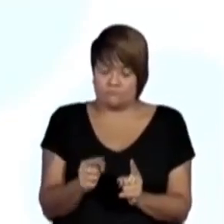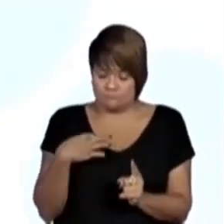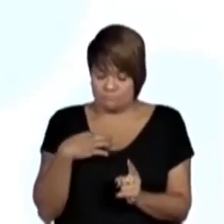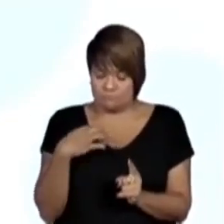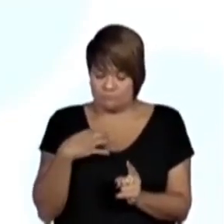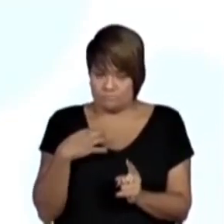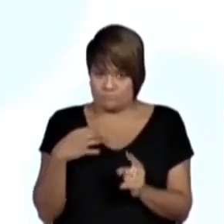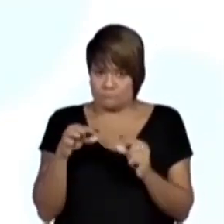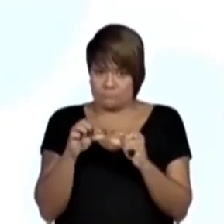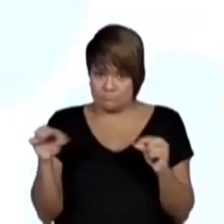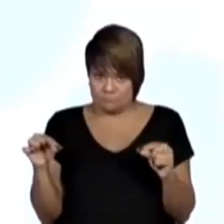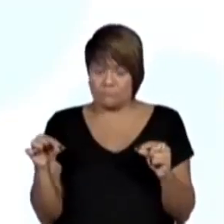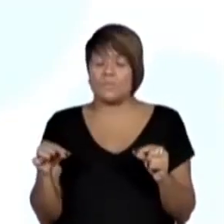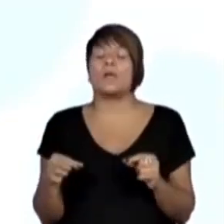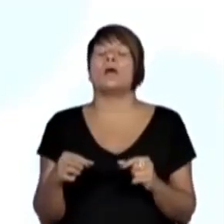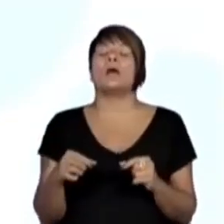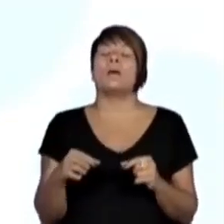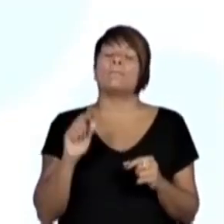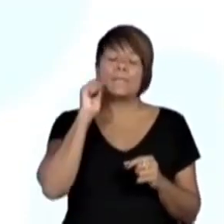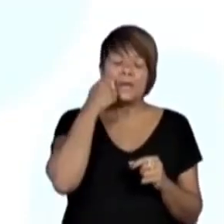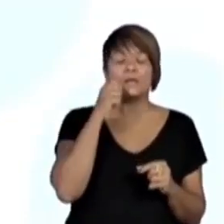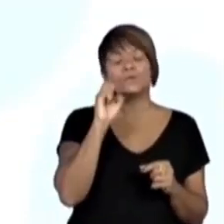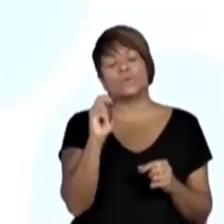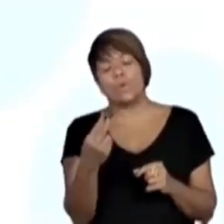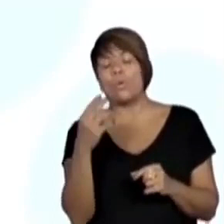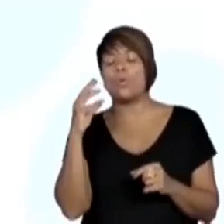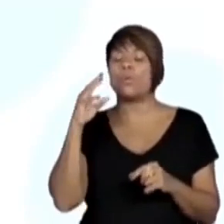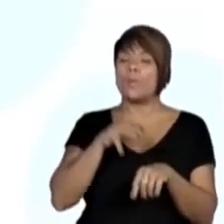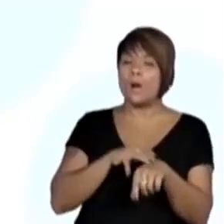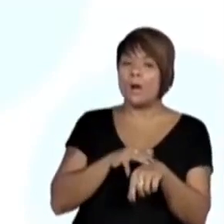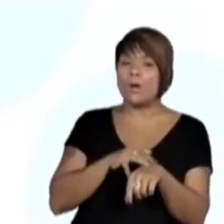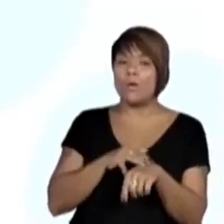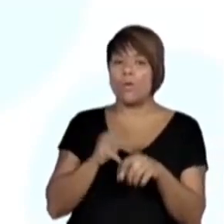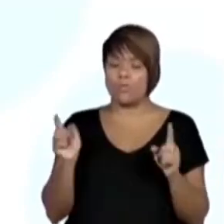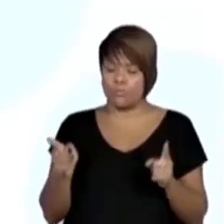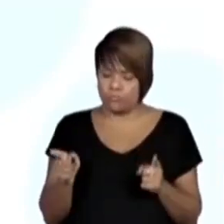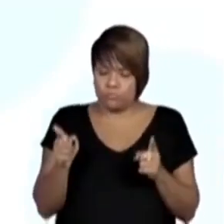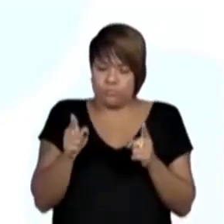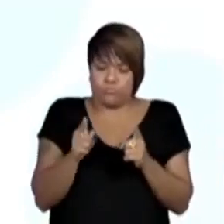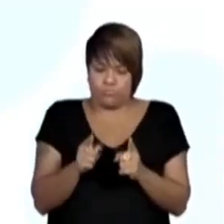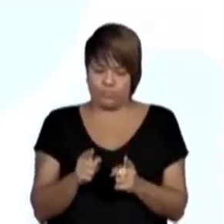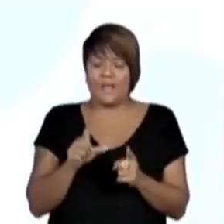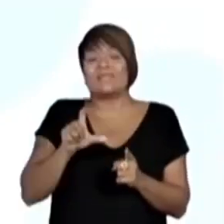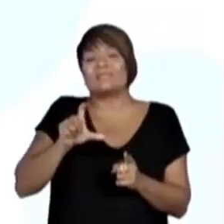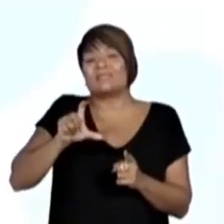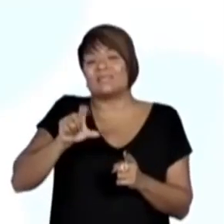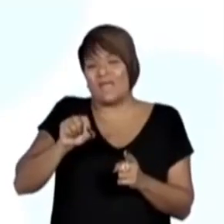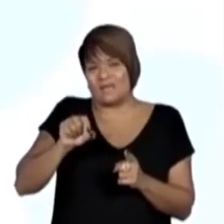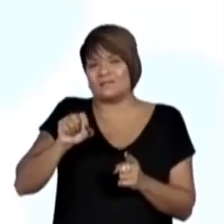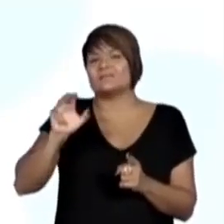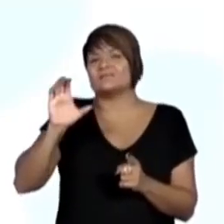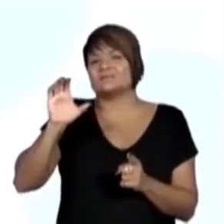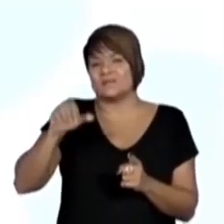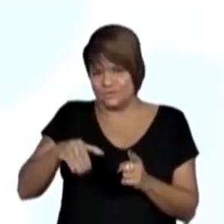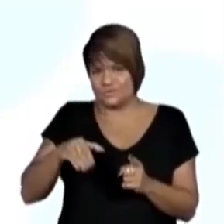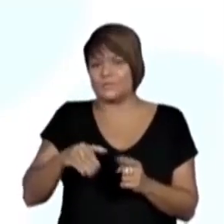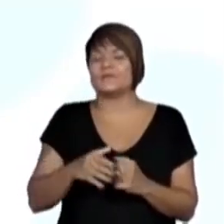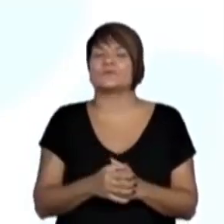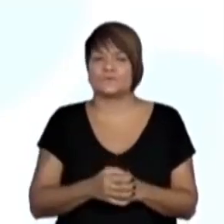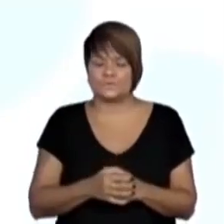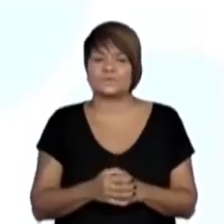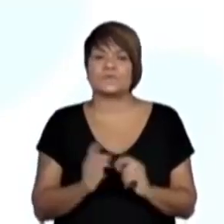ou marrom, com cerca de 10 centímetros, um pouquinho menor então do que o outro tecido, já está falando, uma